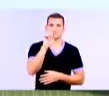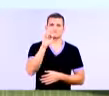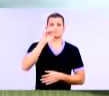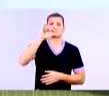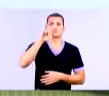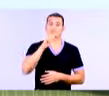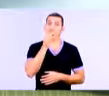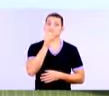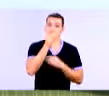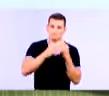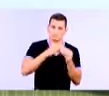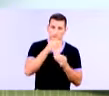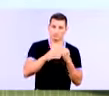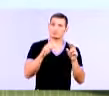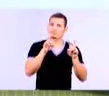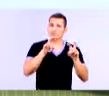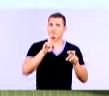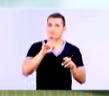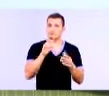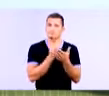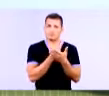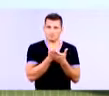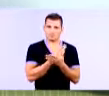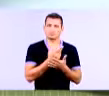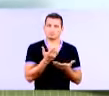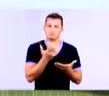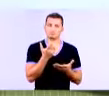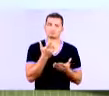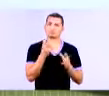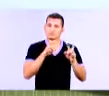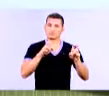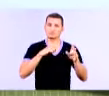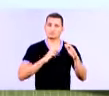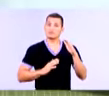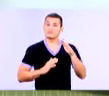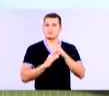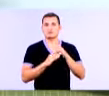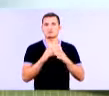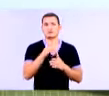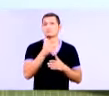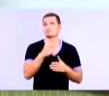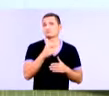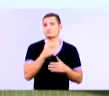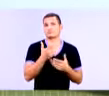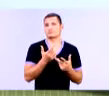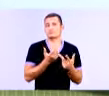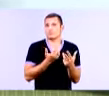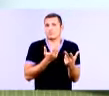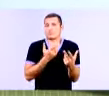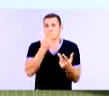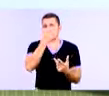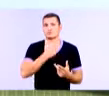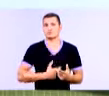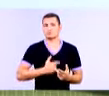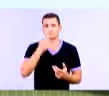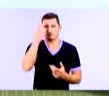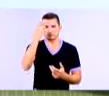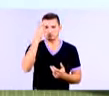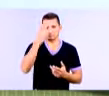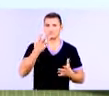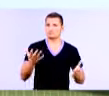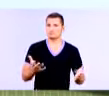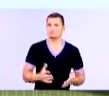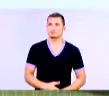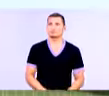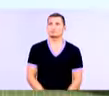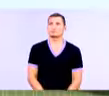dar erro, ver que o computador é bem limitado, ele não tem a nossa inteligência de abstrair as informações. O que é número, o que é letra o que é texto,